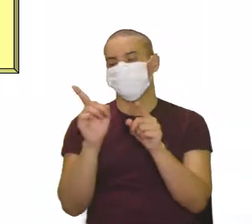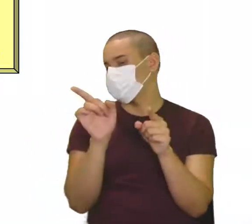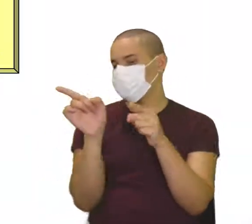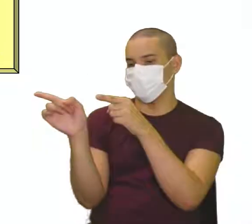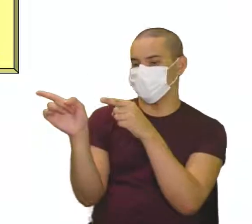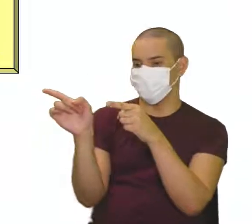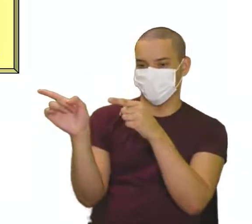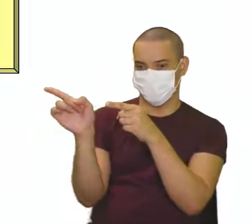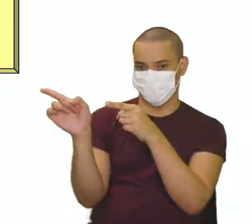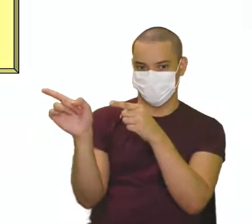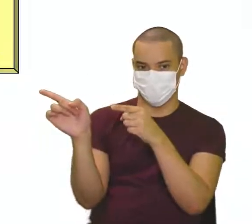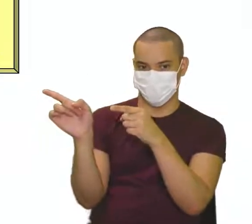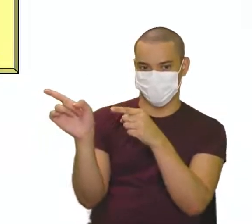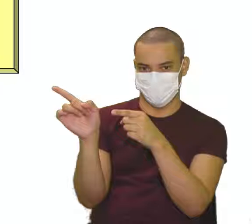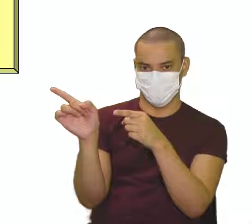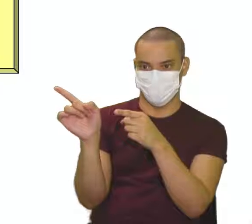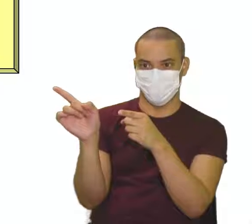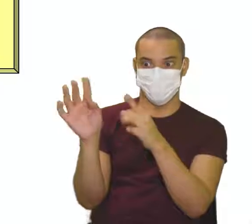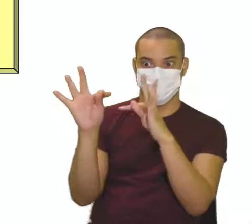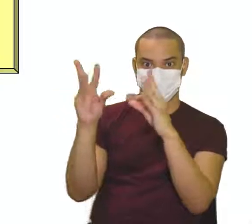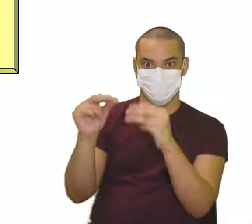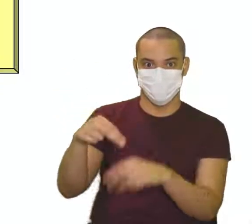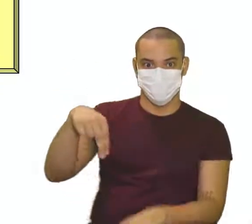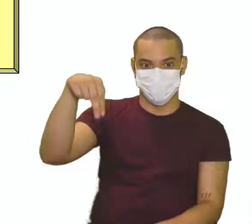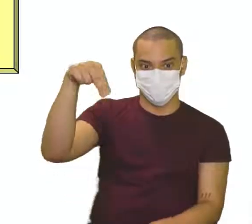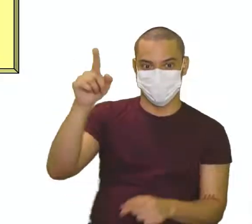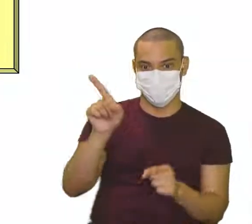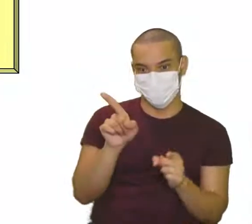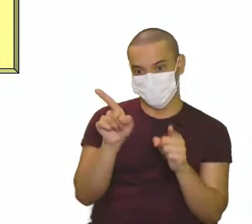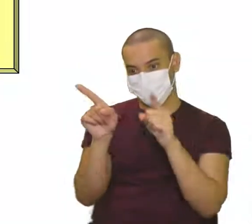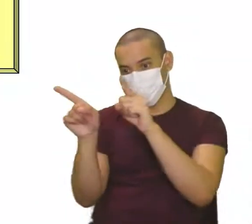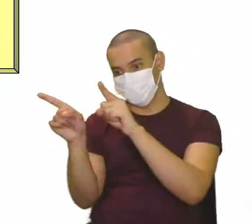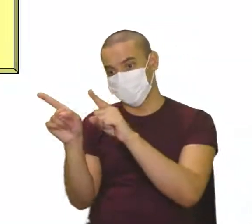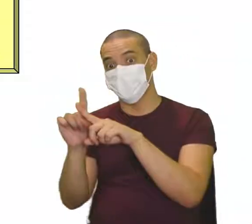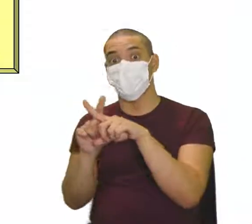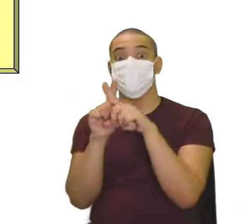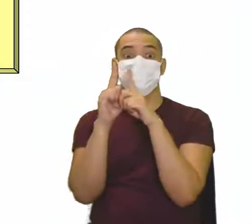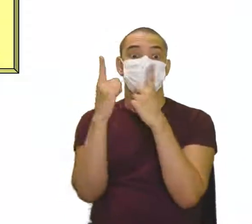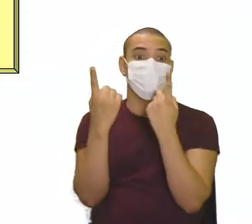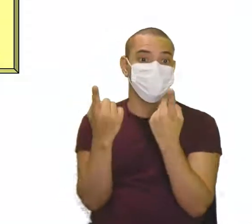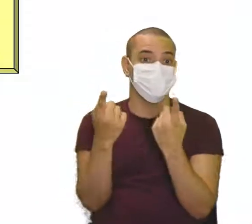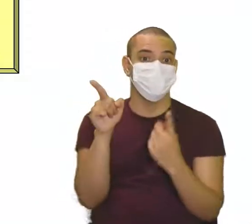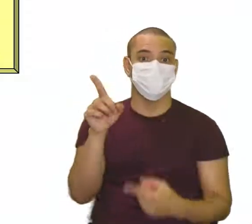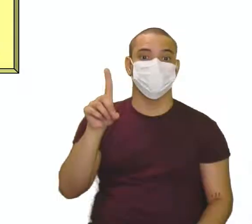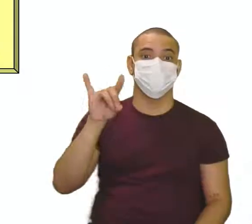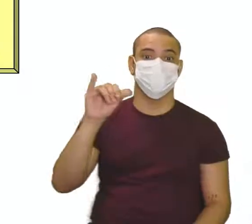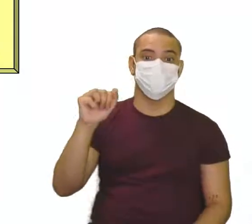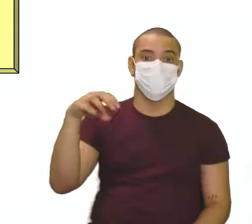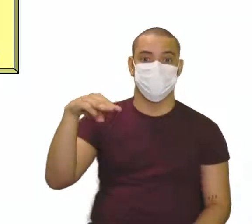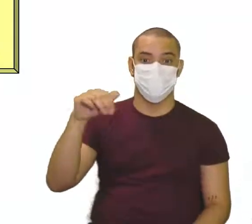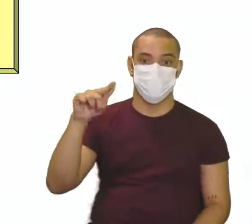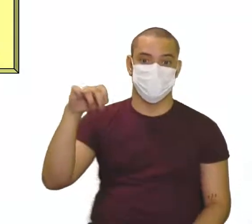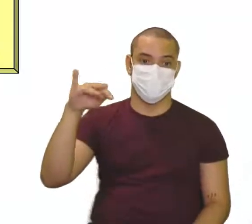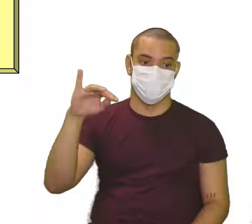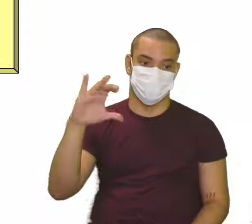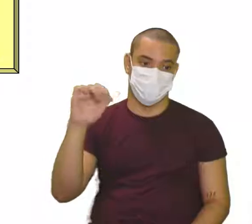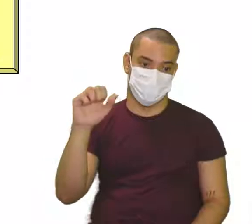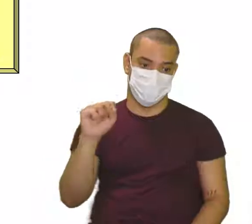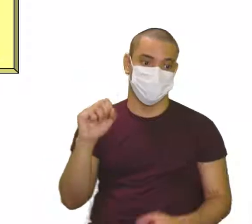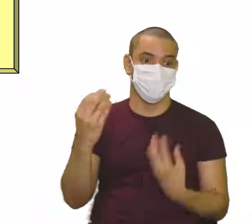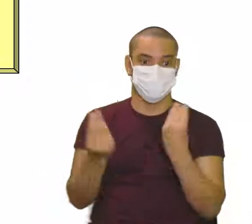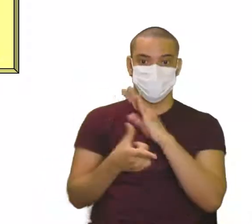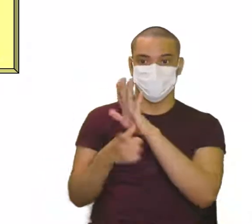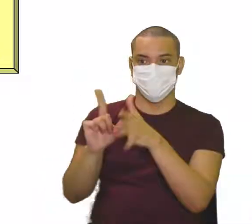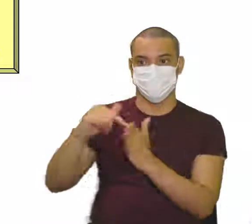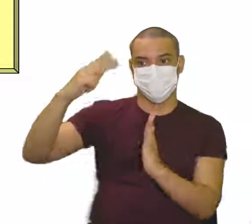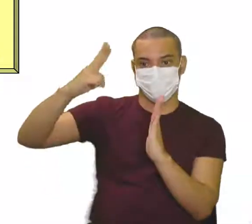certo? Mas, contudo, entretanto, essas substâncias aqui são diamagnéticas. Então, como nós lemos